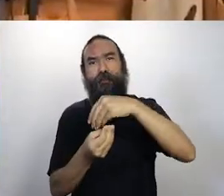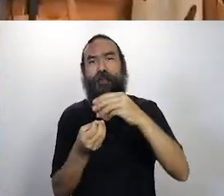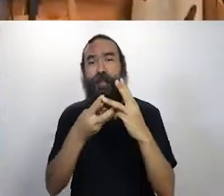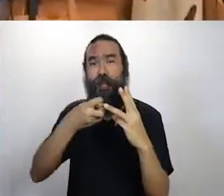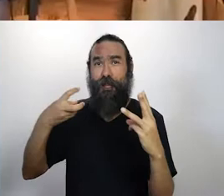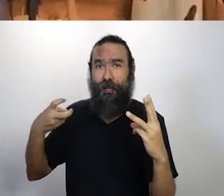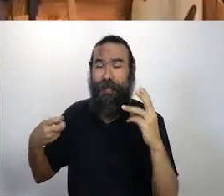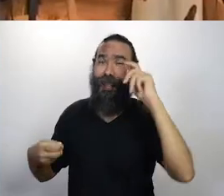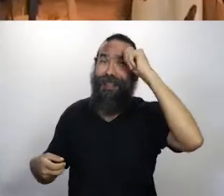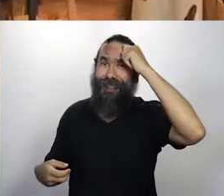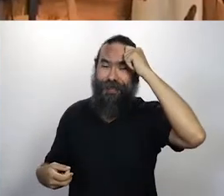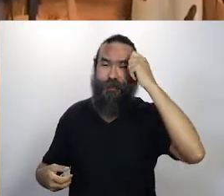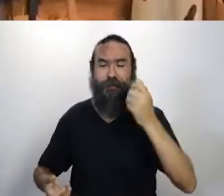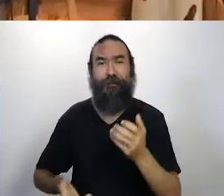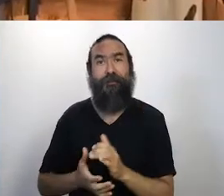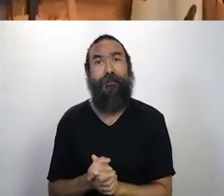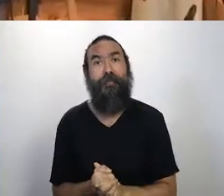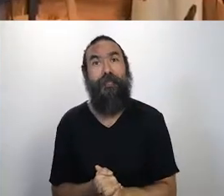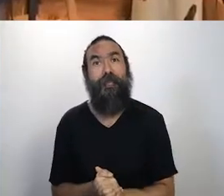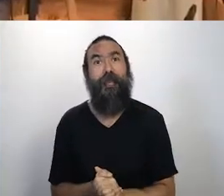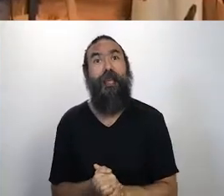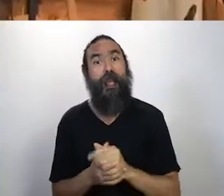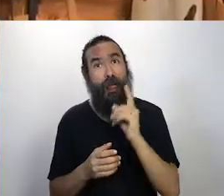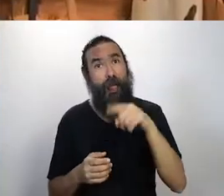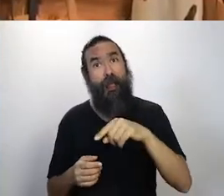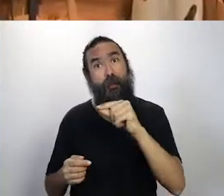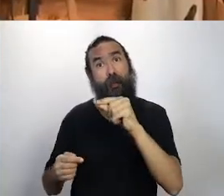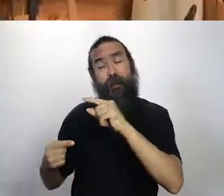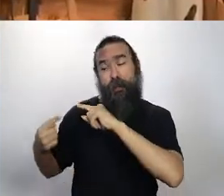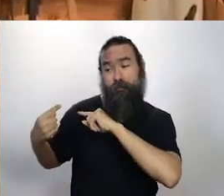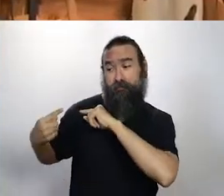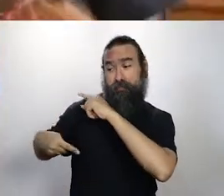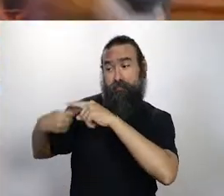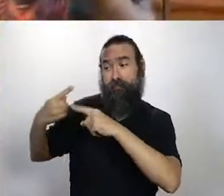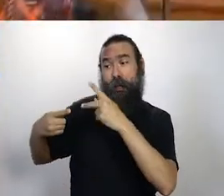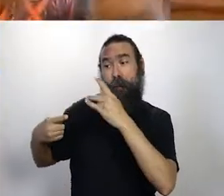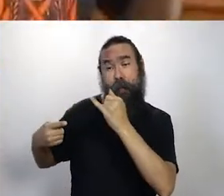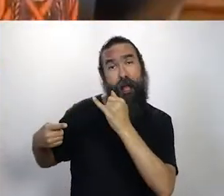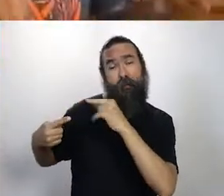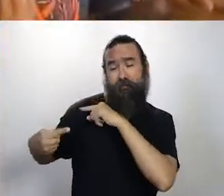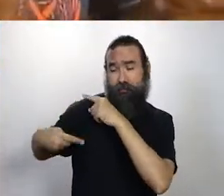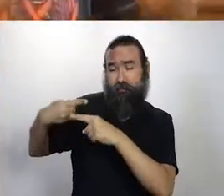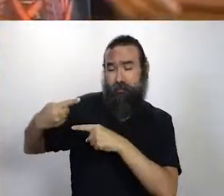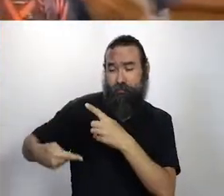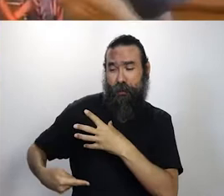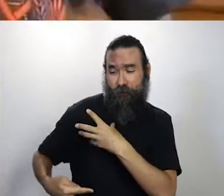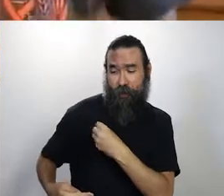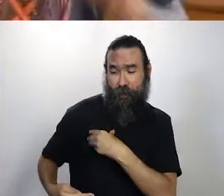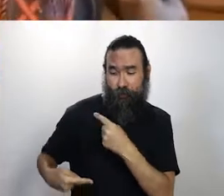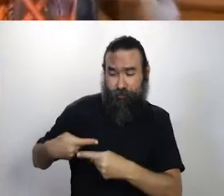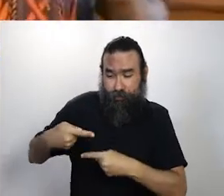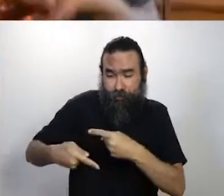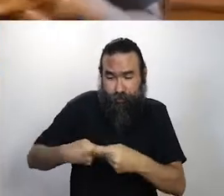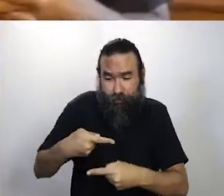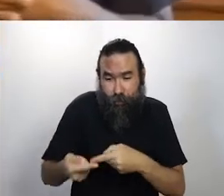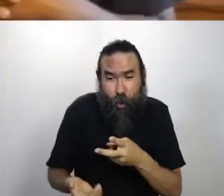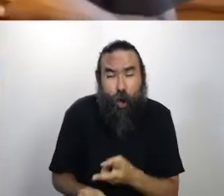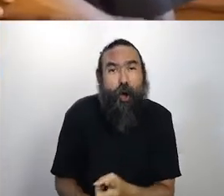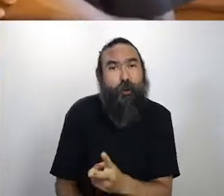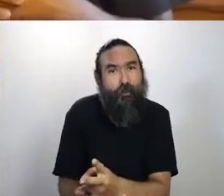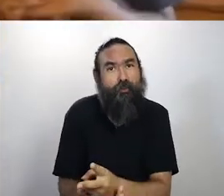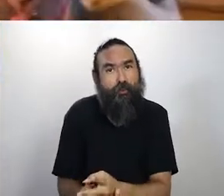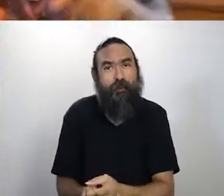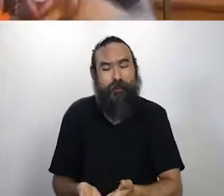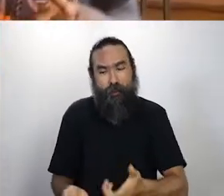após ano aqui no encontro, né, Jefferson? É isso aí. E essa modalidade, Narelle, ela vem vindo de gerações e gerações, passado de pai para filho e acompanhado